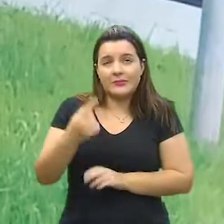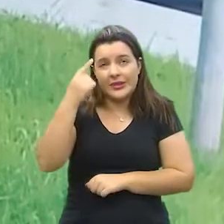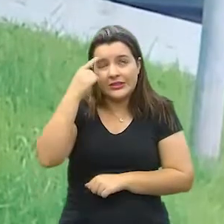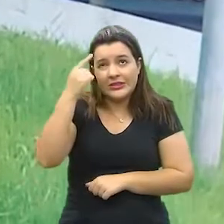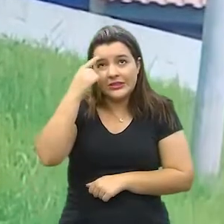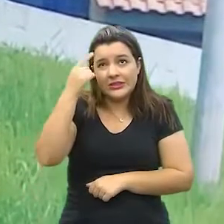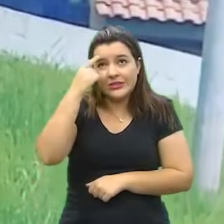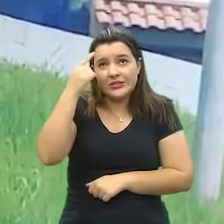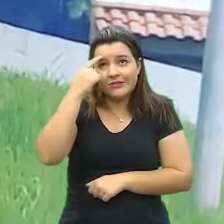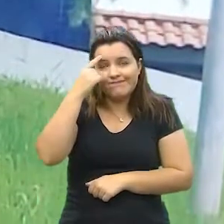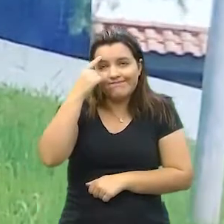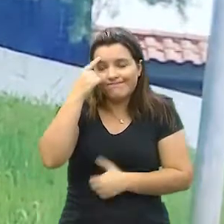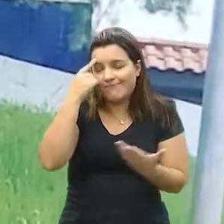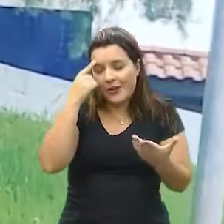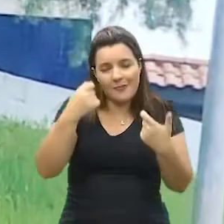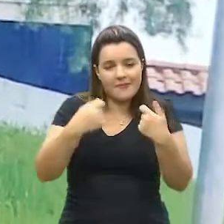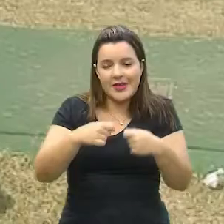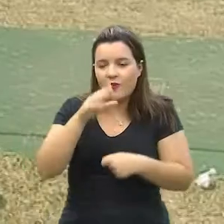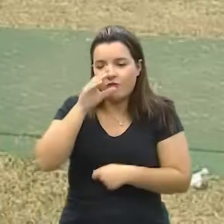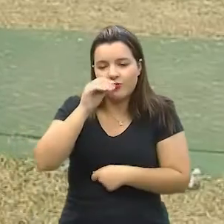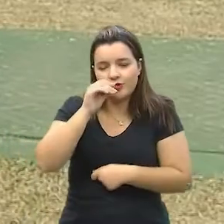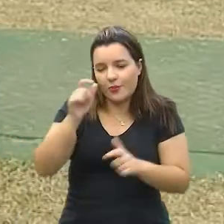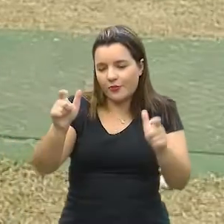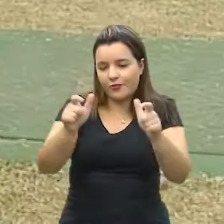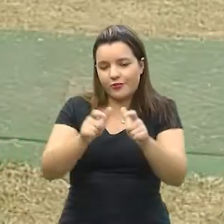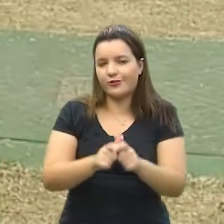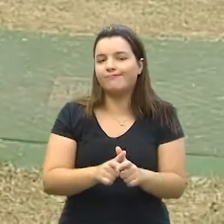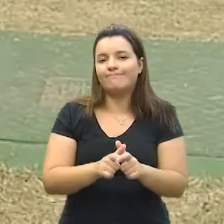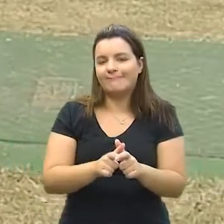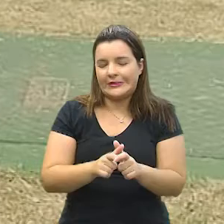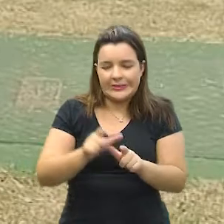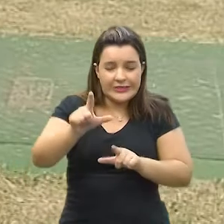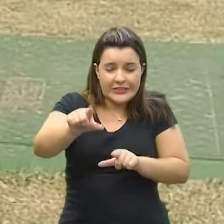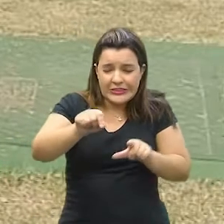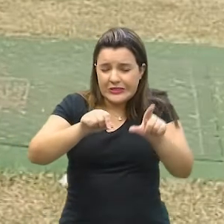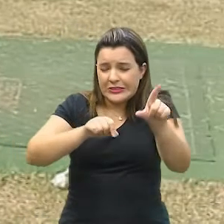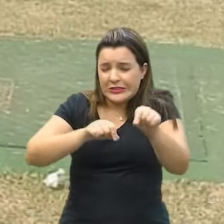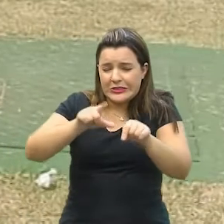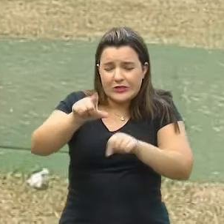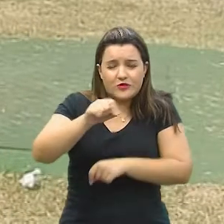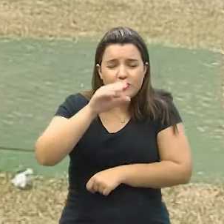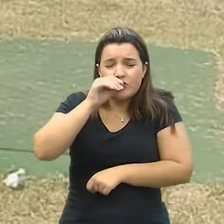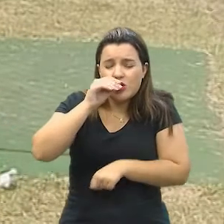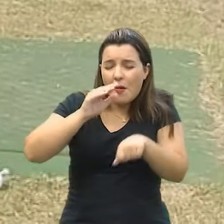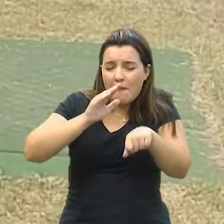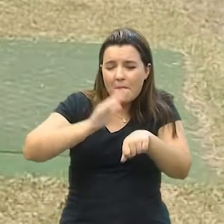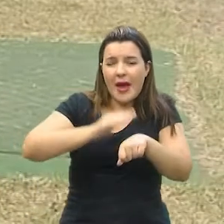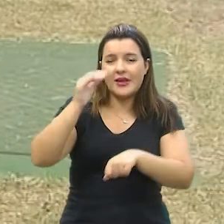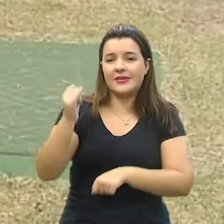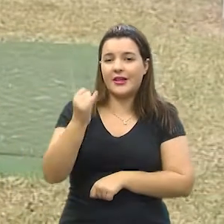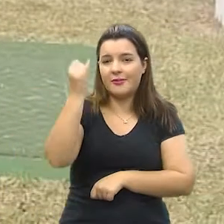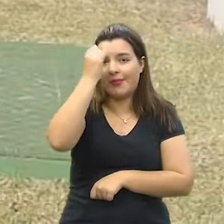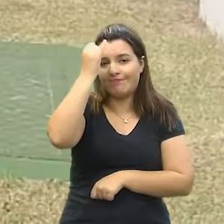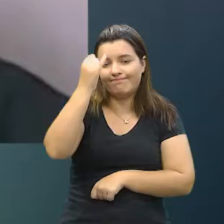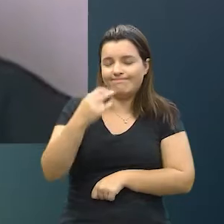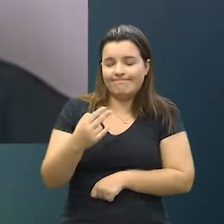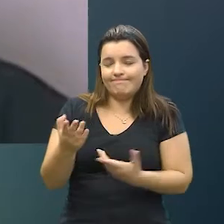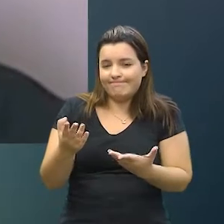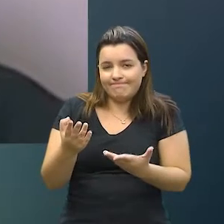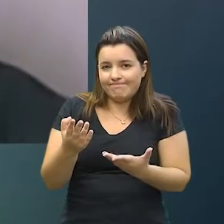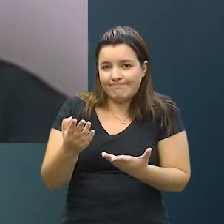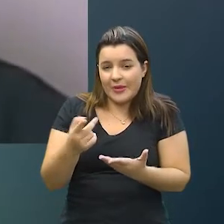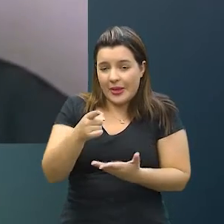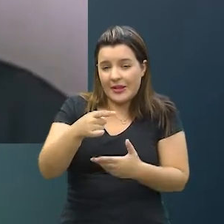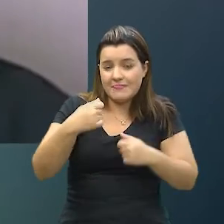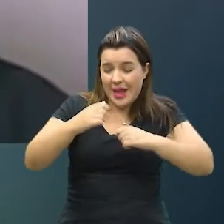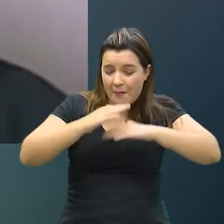que eu fiz foi reduzir o quadro, né? Ficar só com aqueles funcionários que ia ser essencial para mim, que não teria como deixar de ter